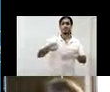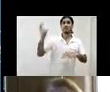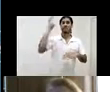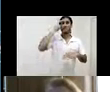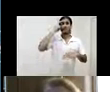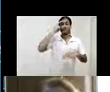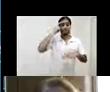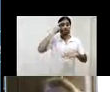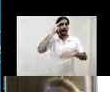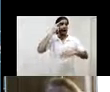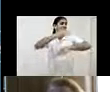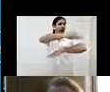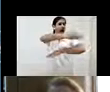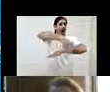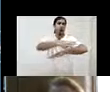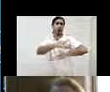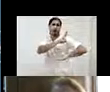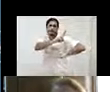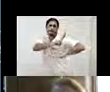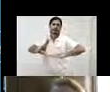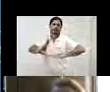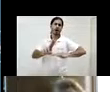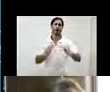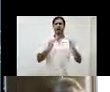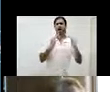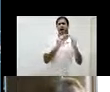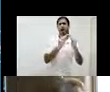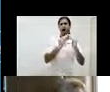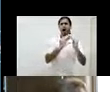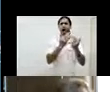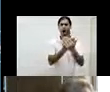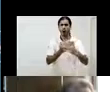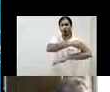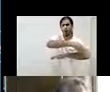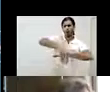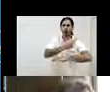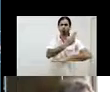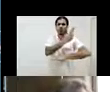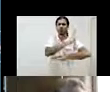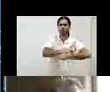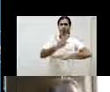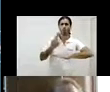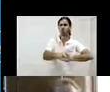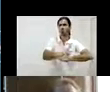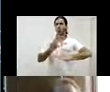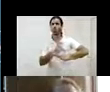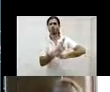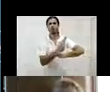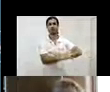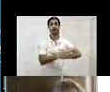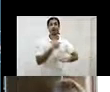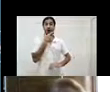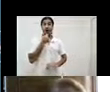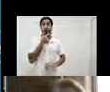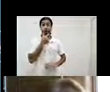com um nome tal que muitos políticos denominam, a denomino, as denomino. Então, ao